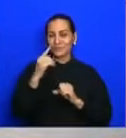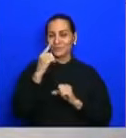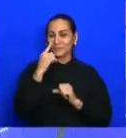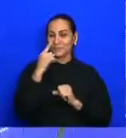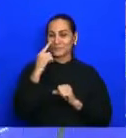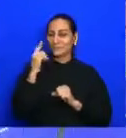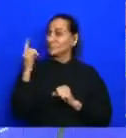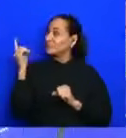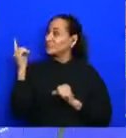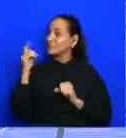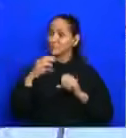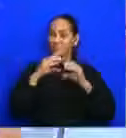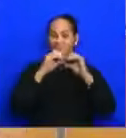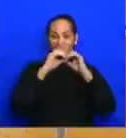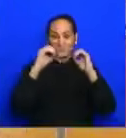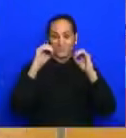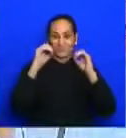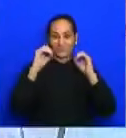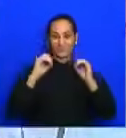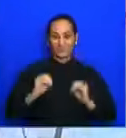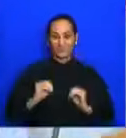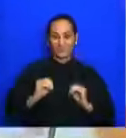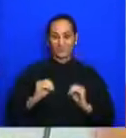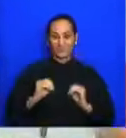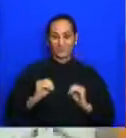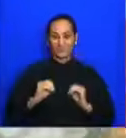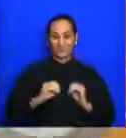Bolas posicionadas, valendo.